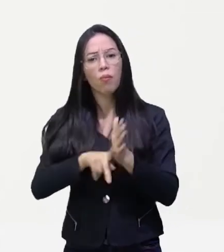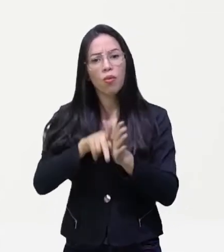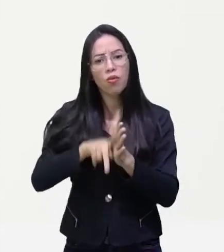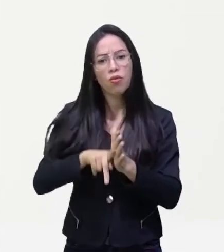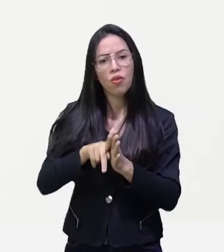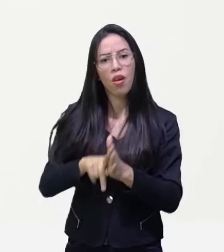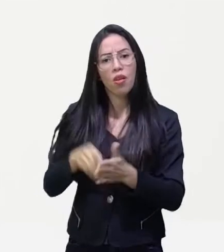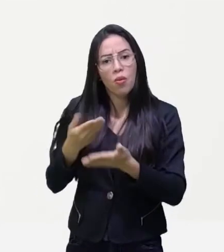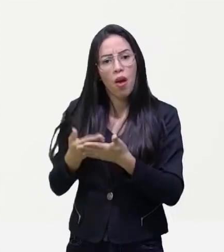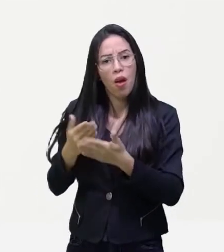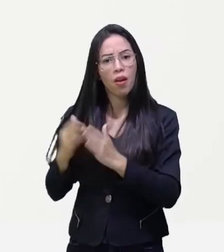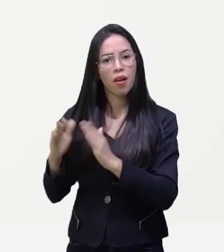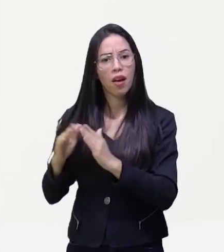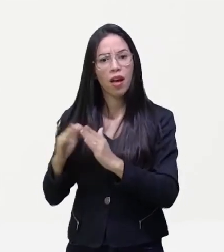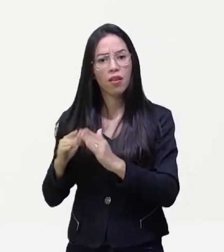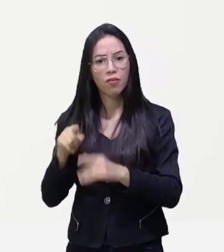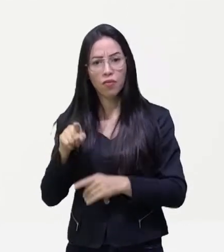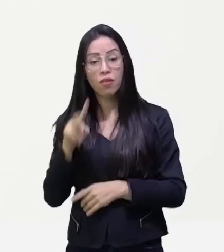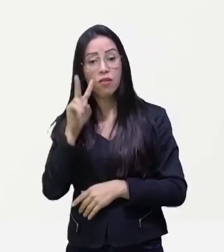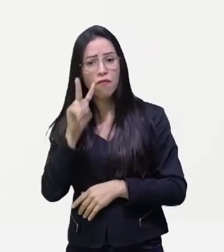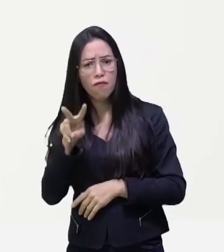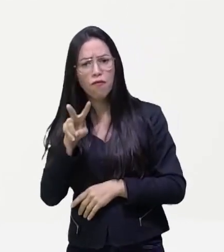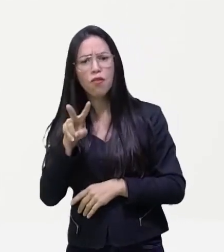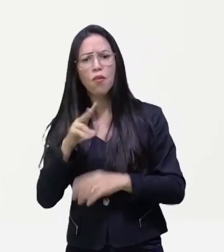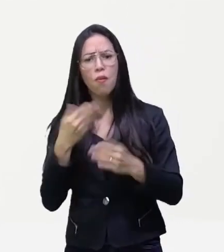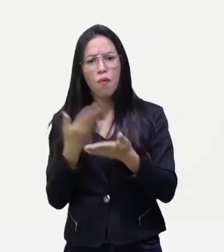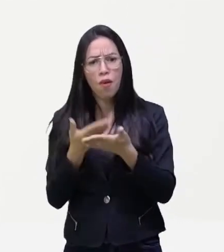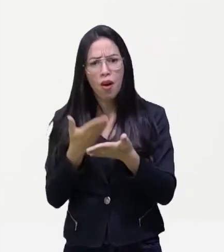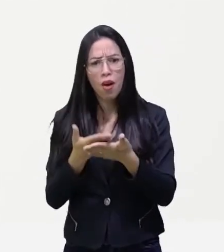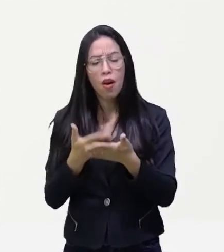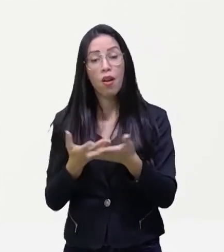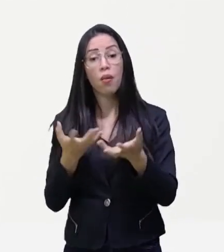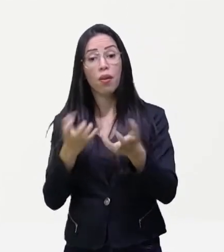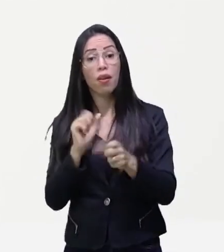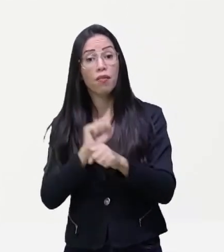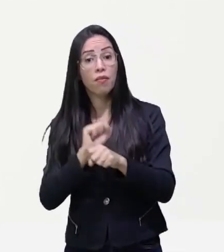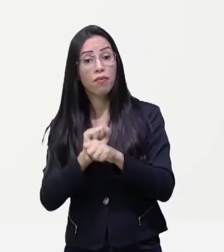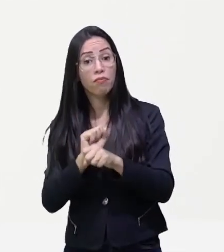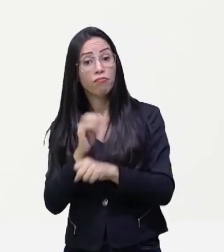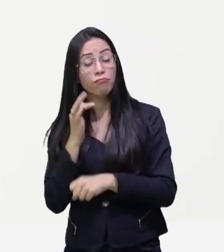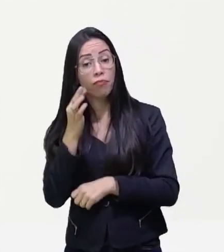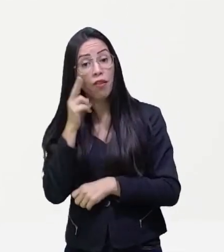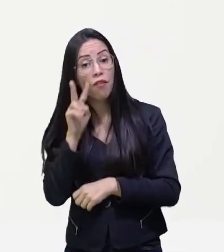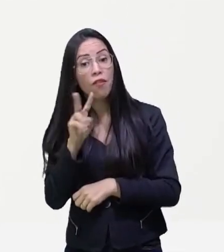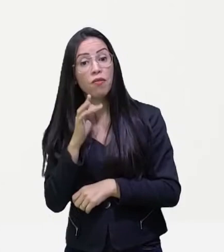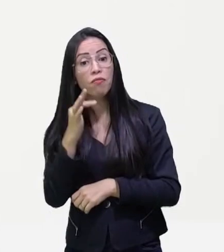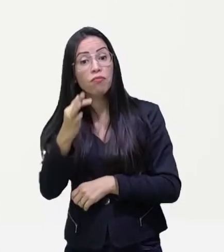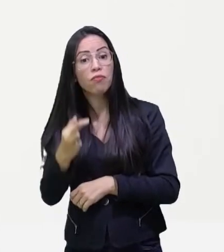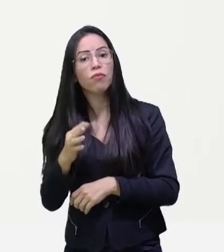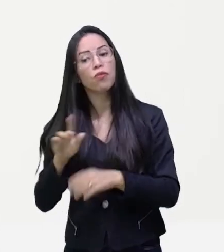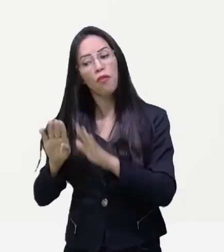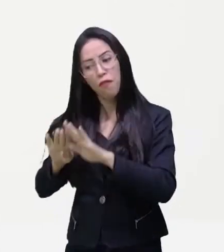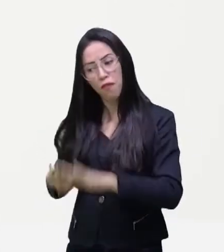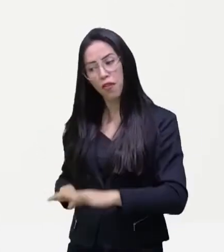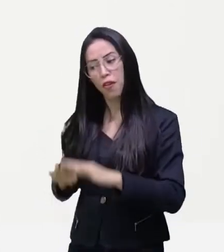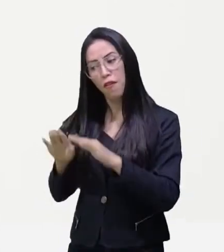casa. Abraços, Flora. Muito bem. Qual é a diferença da carta para o